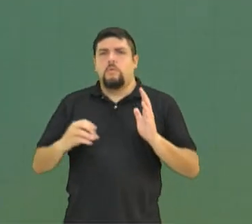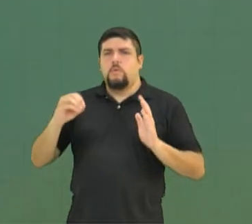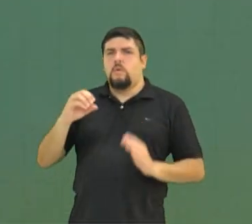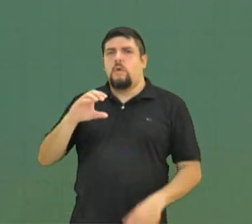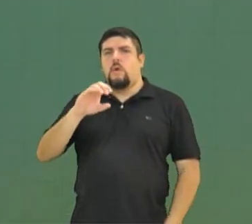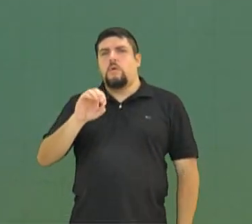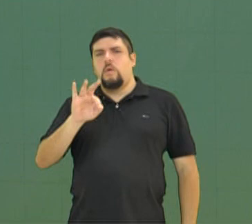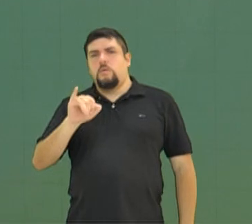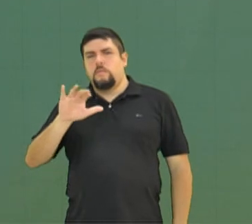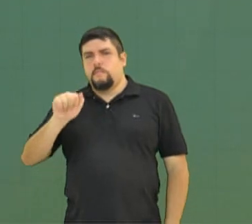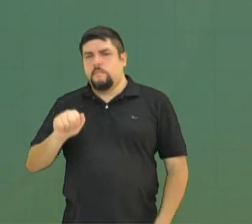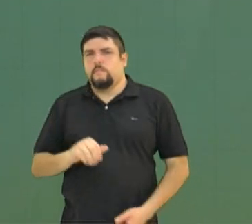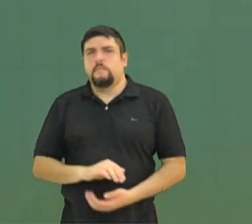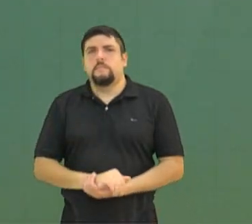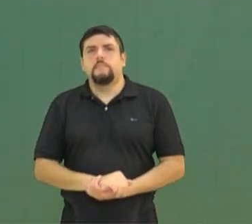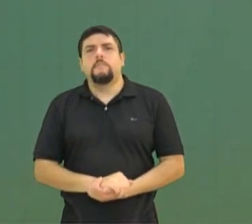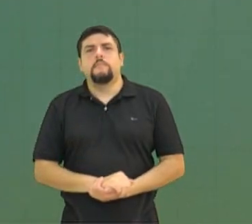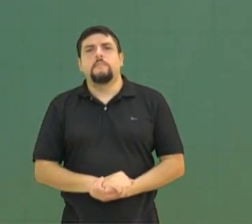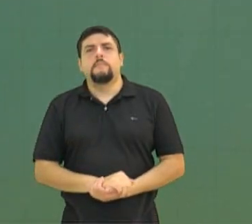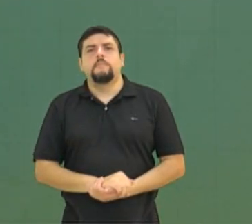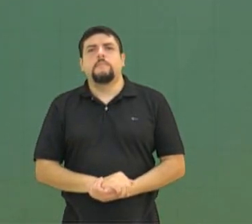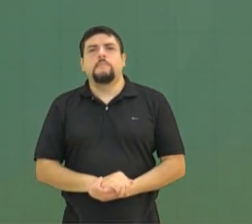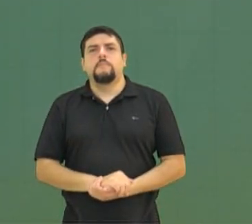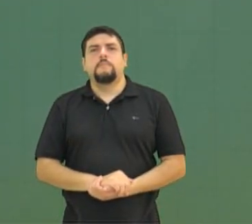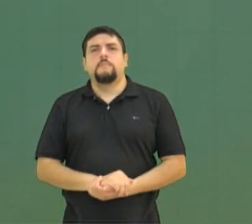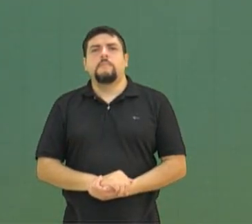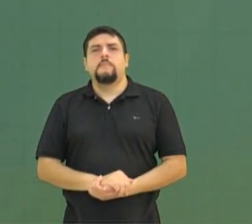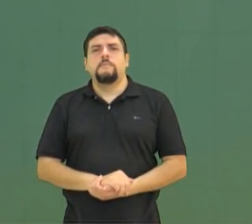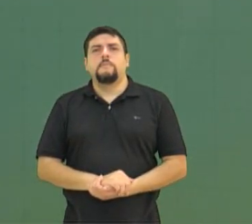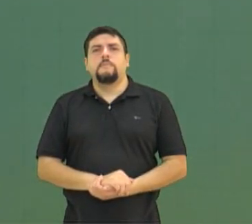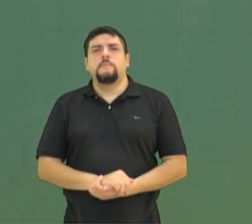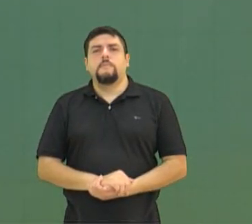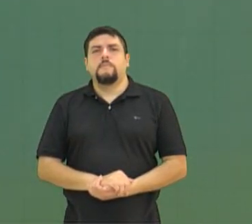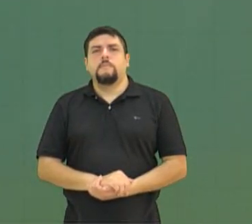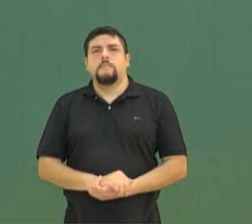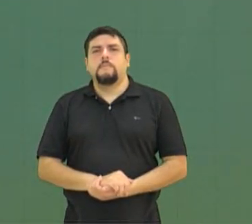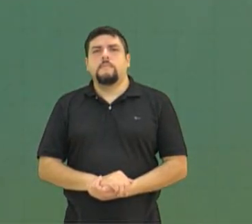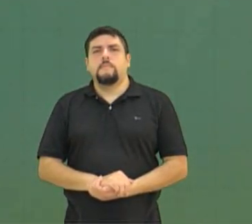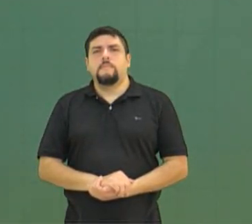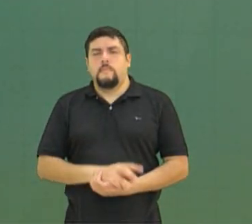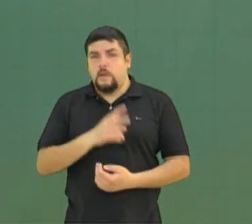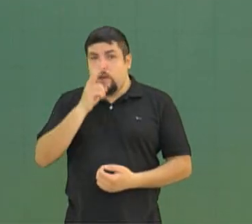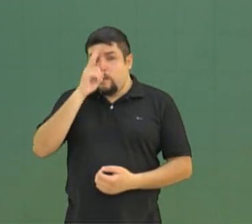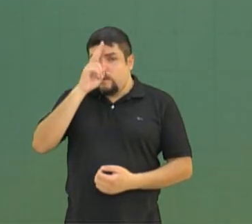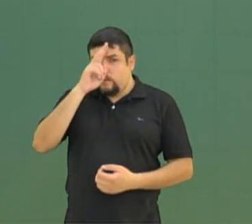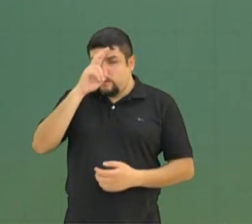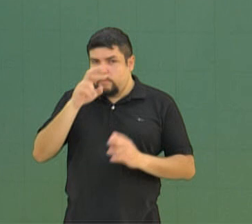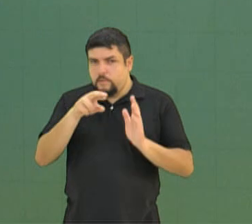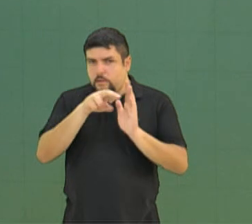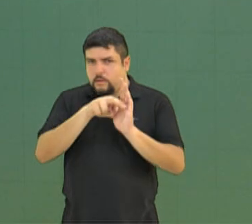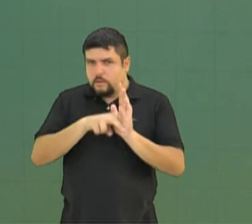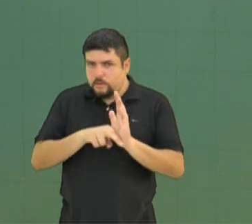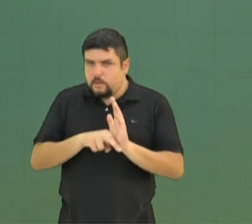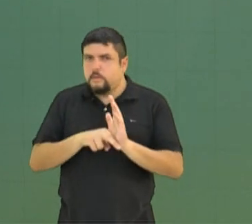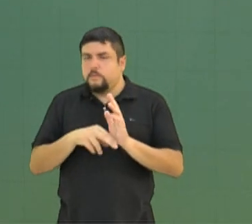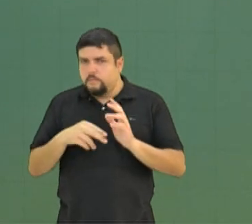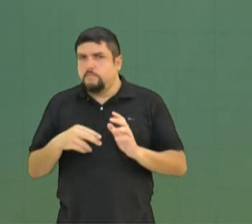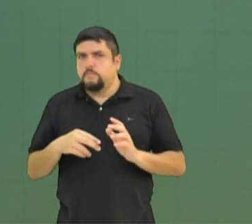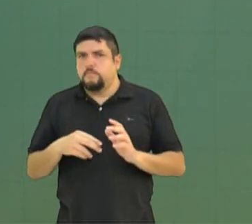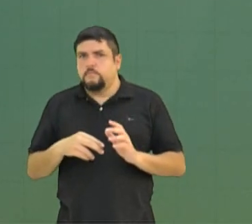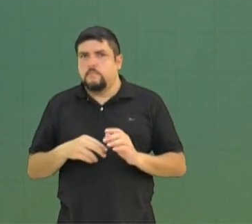isomeria óptica, tá bom? Lembra da regrinha? Tem um carbono assimétrico, né?